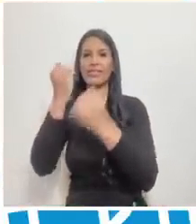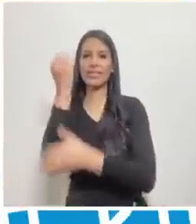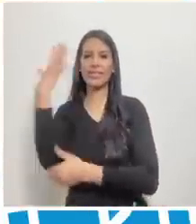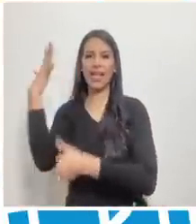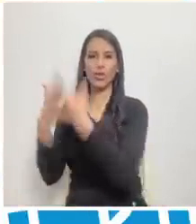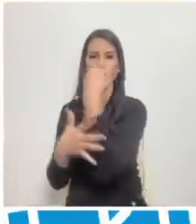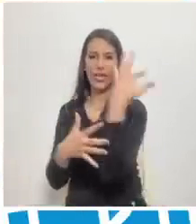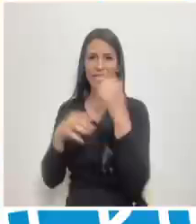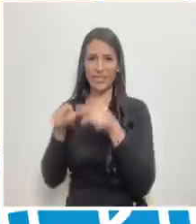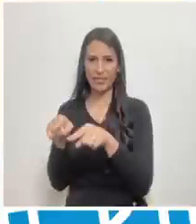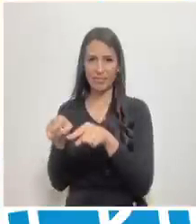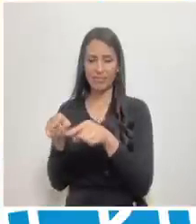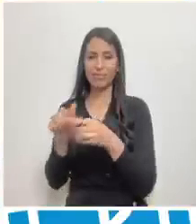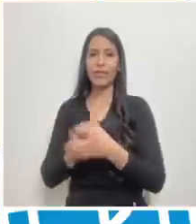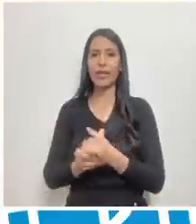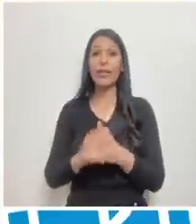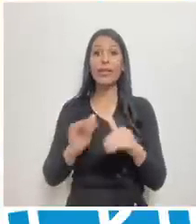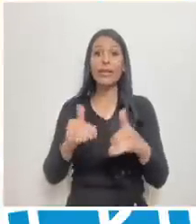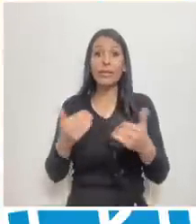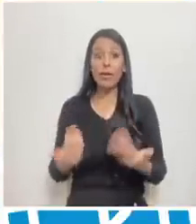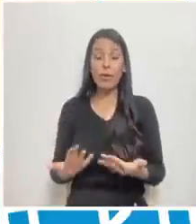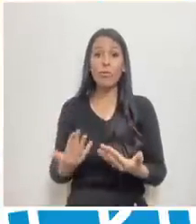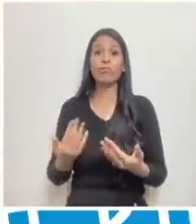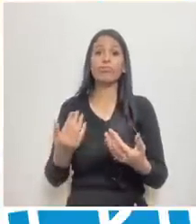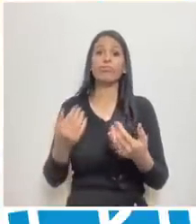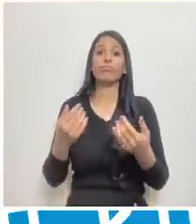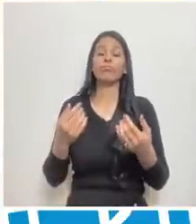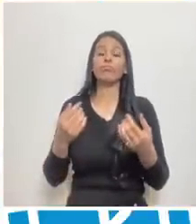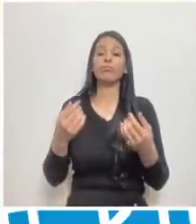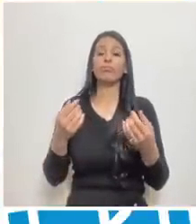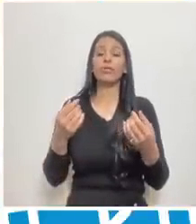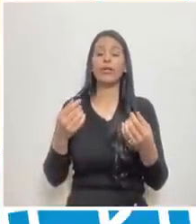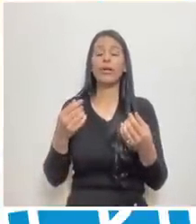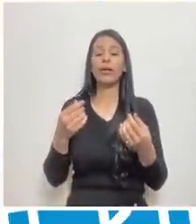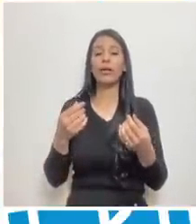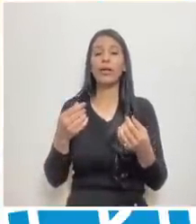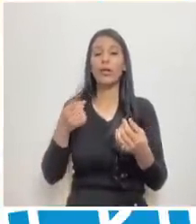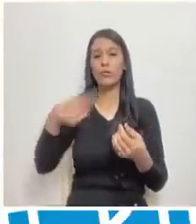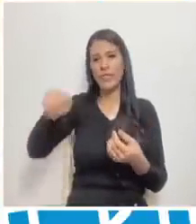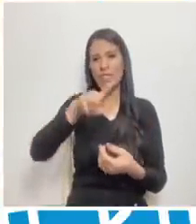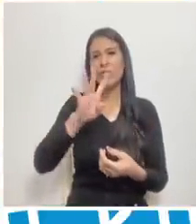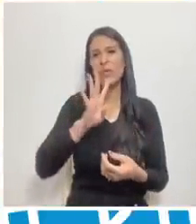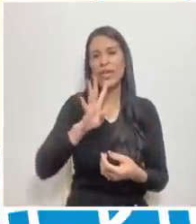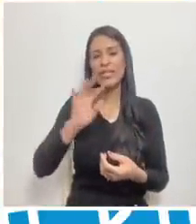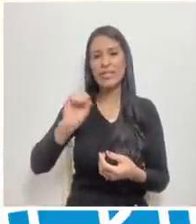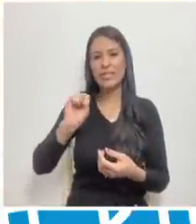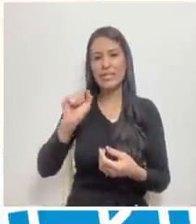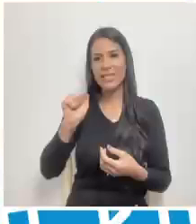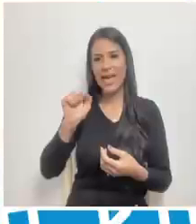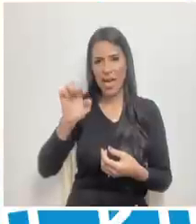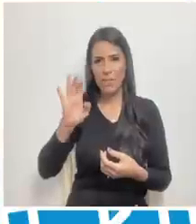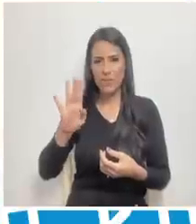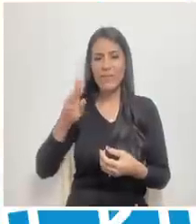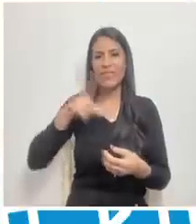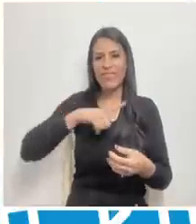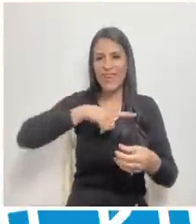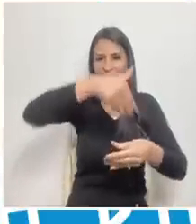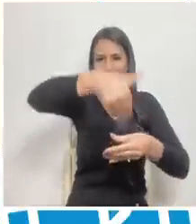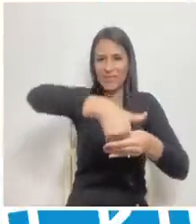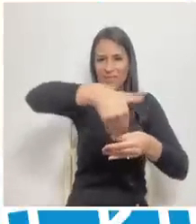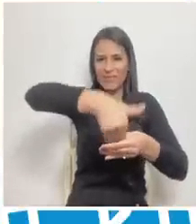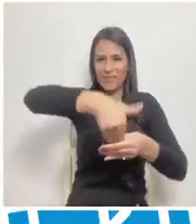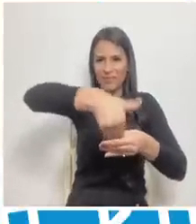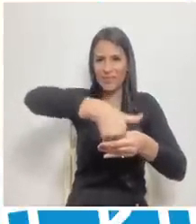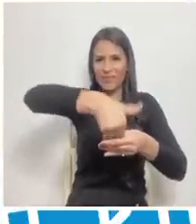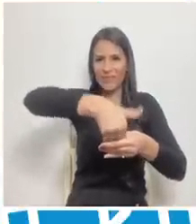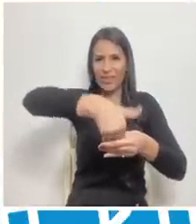intercalados na turma. Então, quando eu vou empacotar, você que conhece o SAEB, vou empacotar, então eu começo a distribuir de frente para trás, de